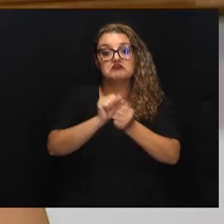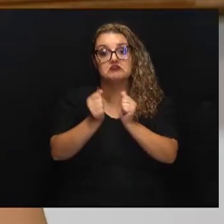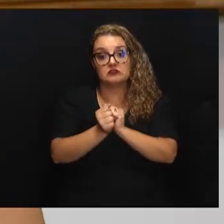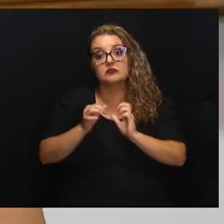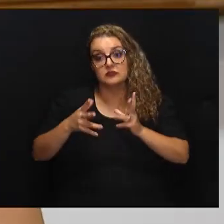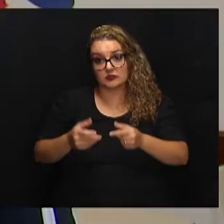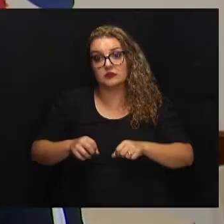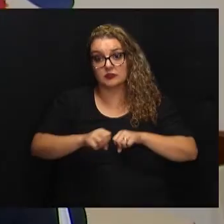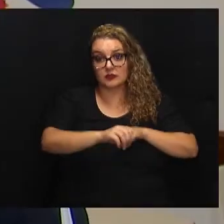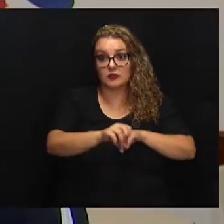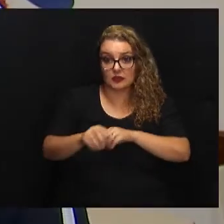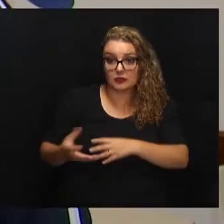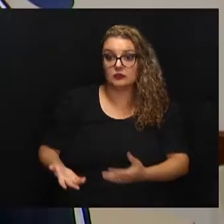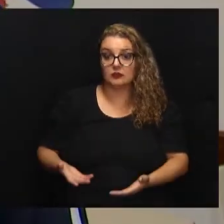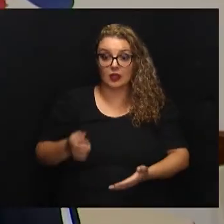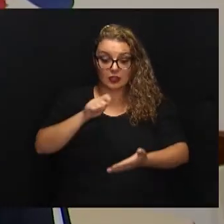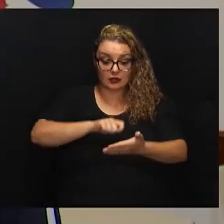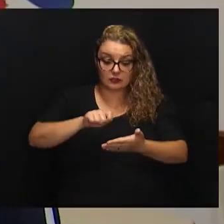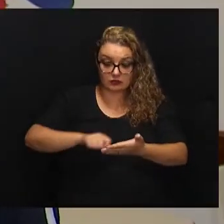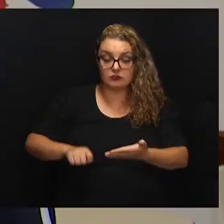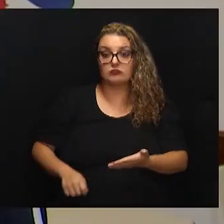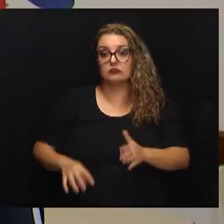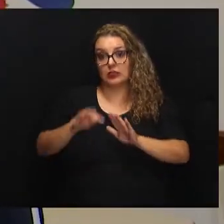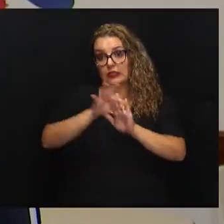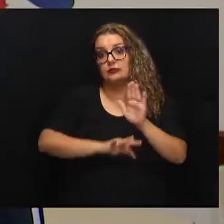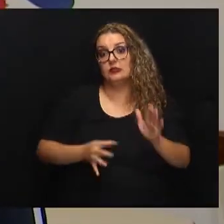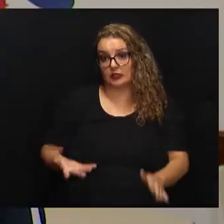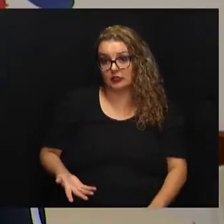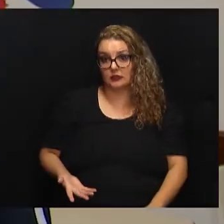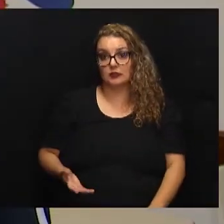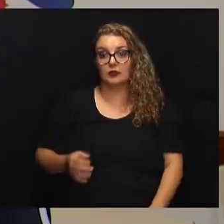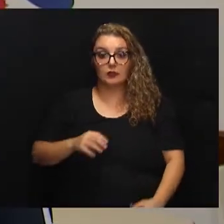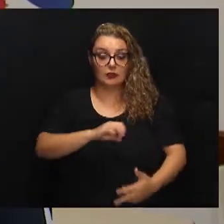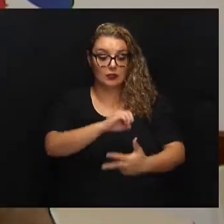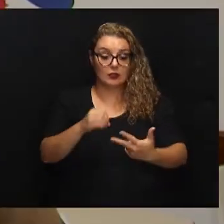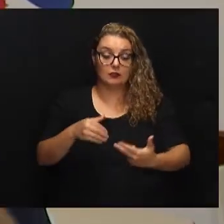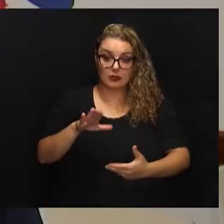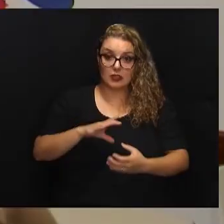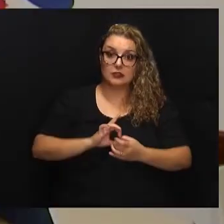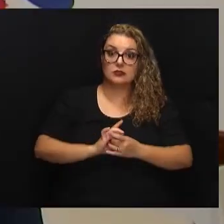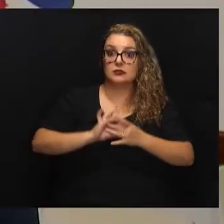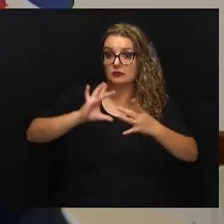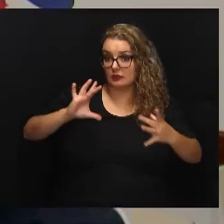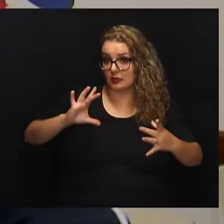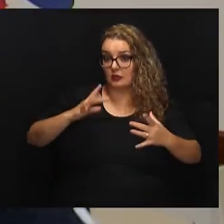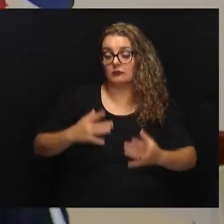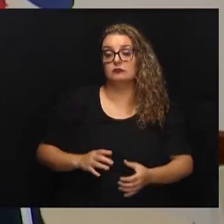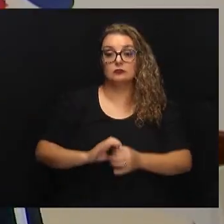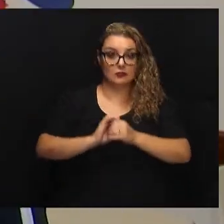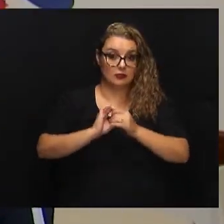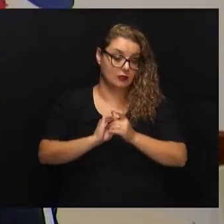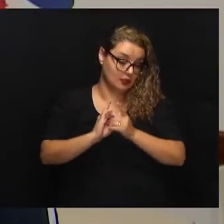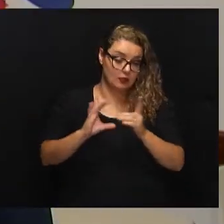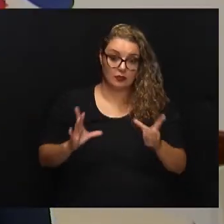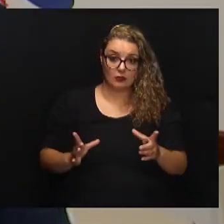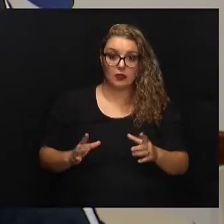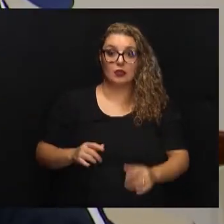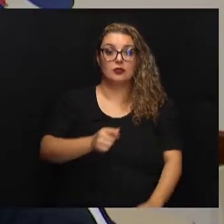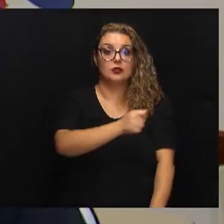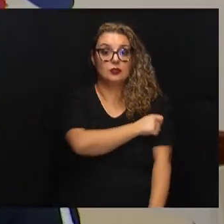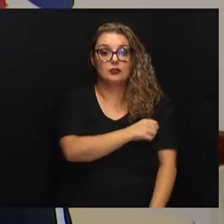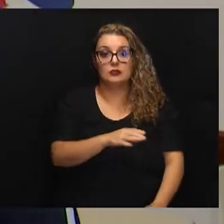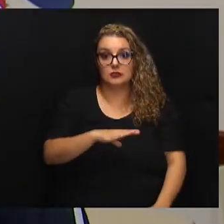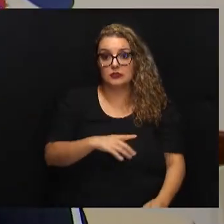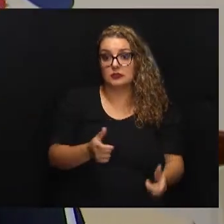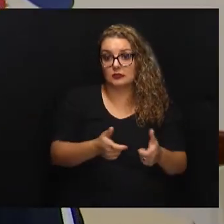você quer passar na redação. O Enem, querendo ou não, é um dos mais democráticos, principalmente para alunos e estudantes de cidades pequenas, que agora com o